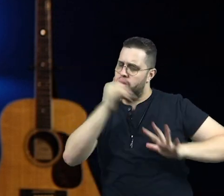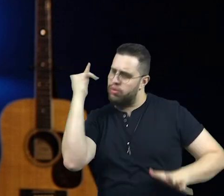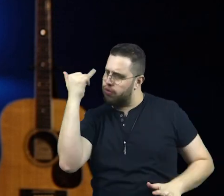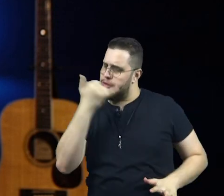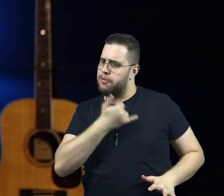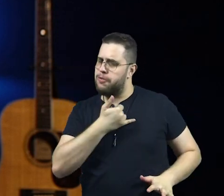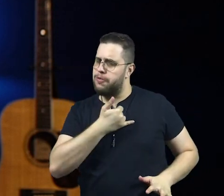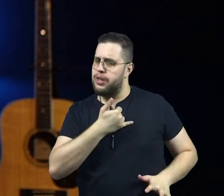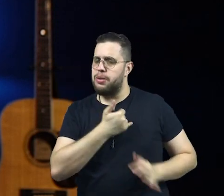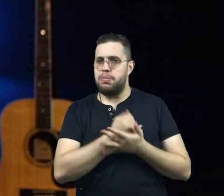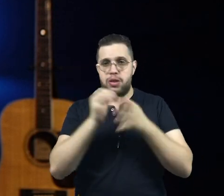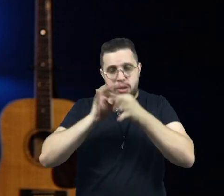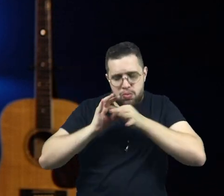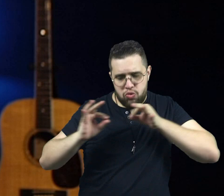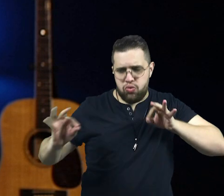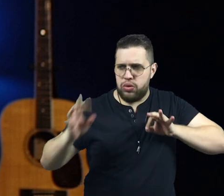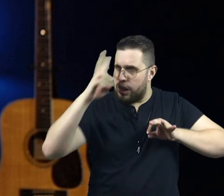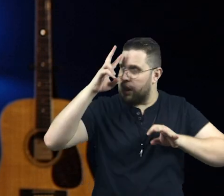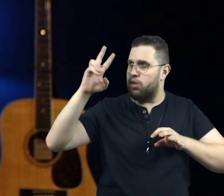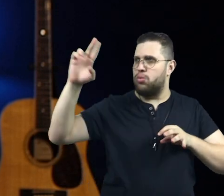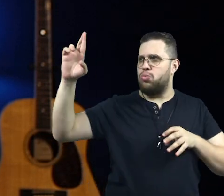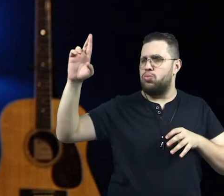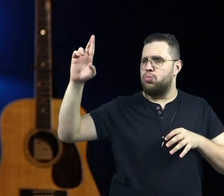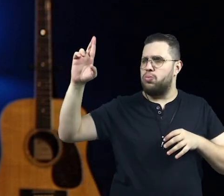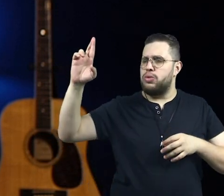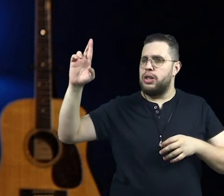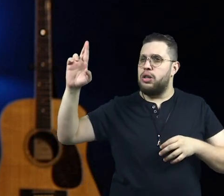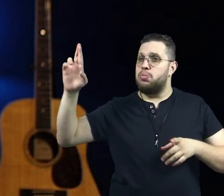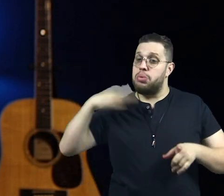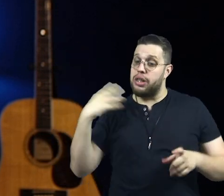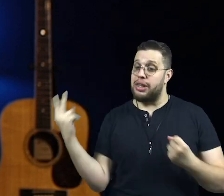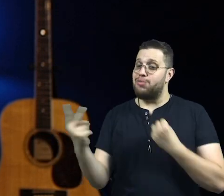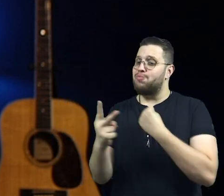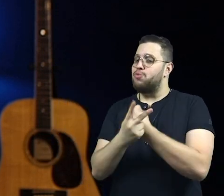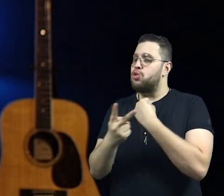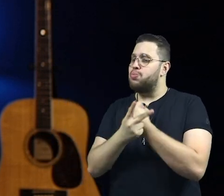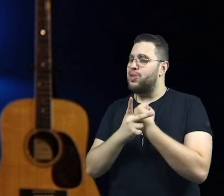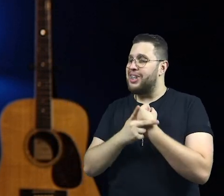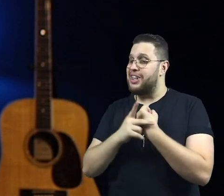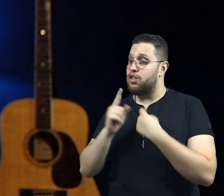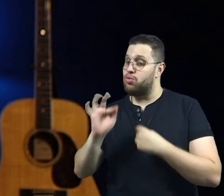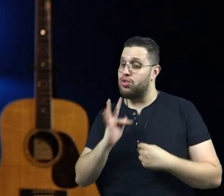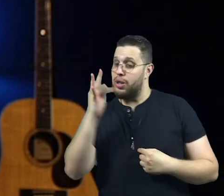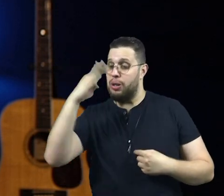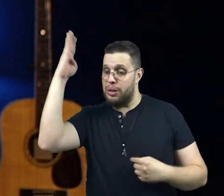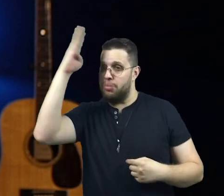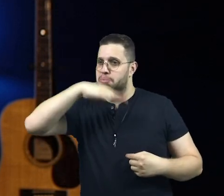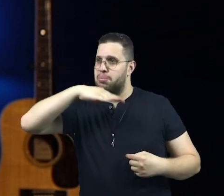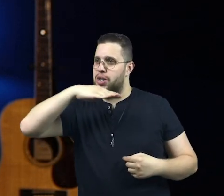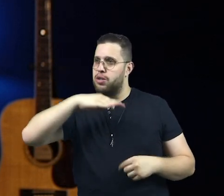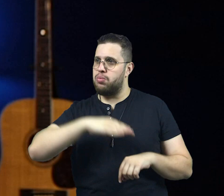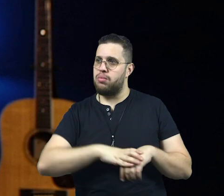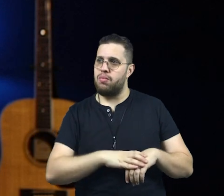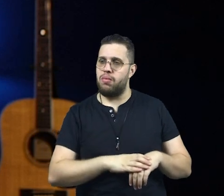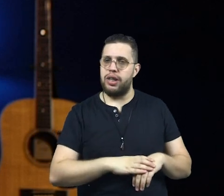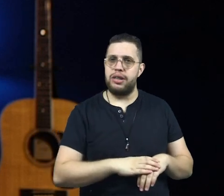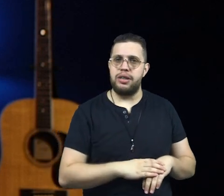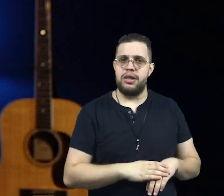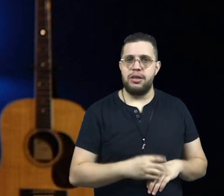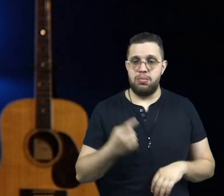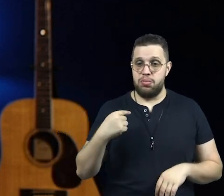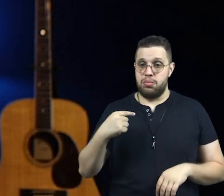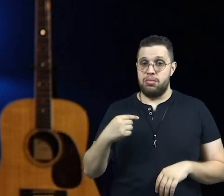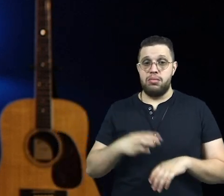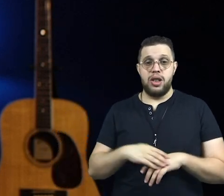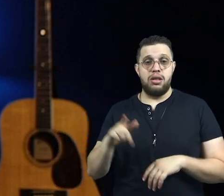A ferida, a dor, tudo isso nos protege de coisa pior. Inclusive, eu não sei o nome, mas existe uma doença,